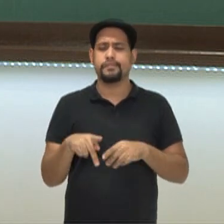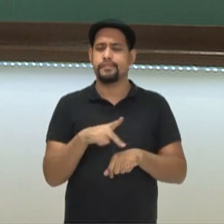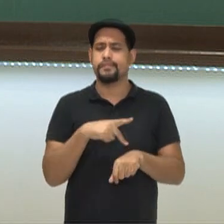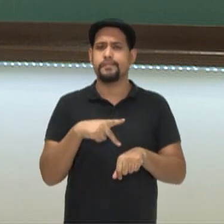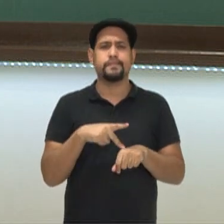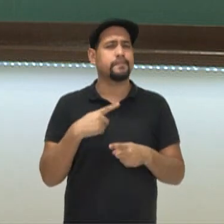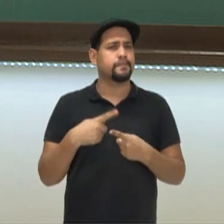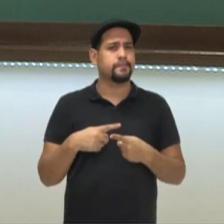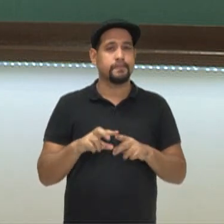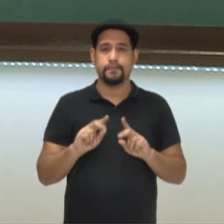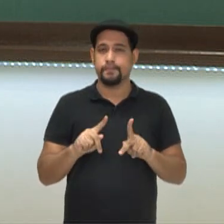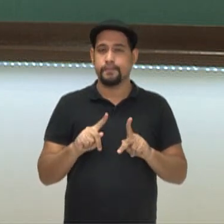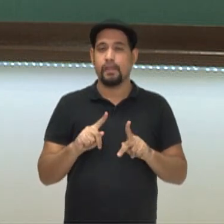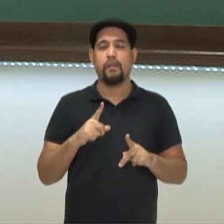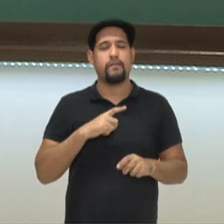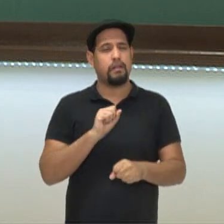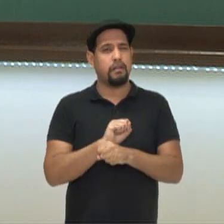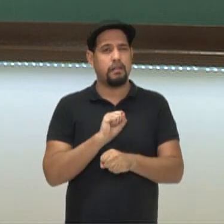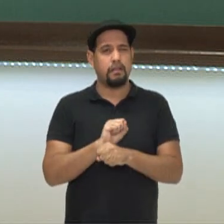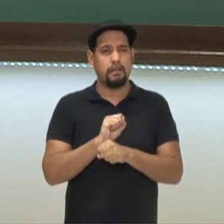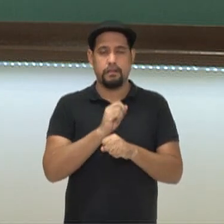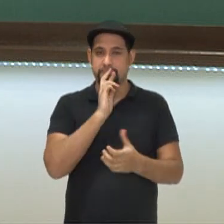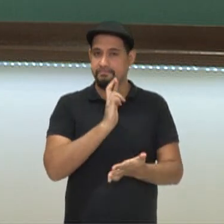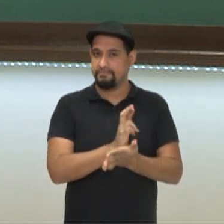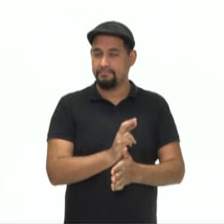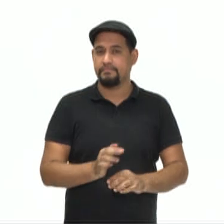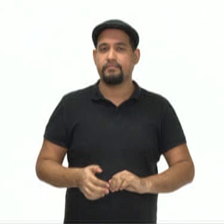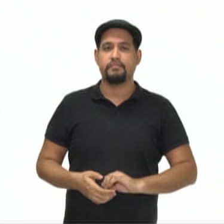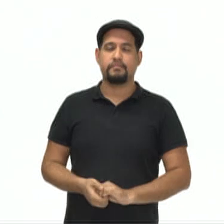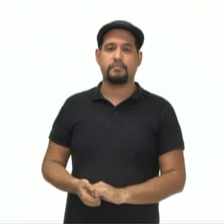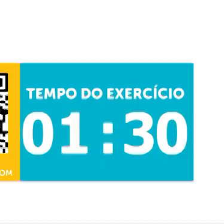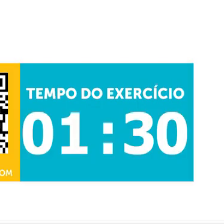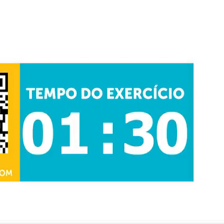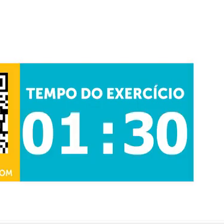origem, ok? Você vai ter um tempinho então para responder.